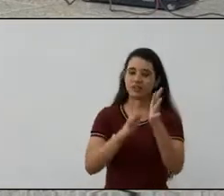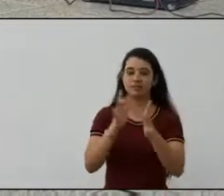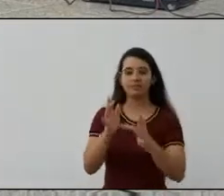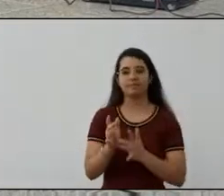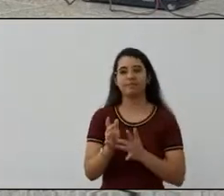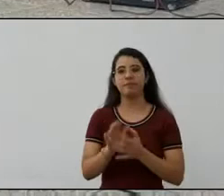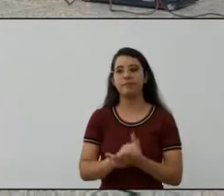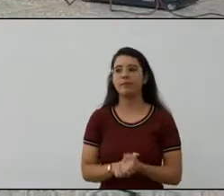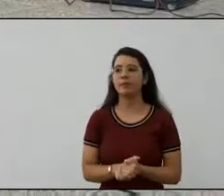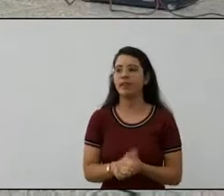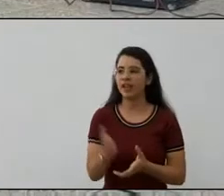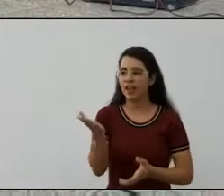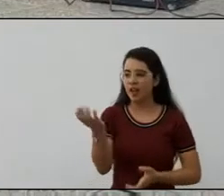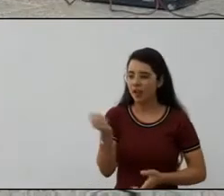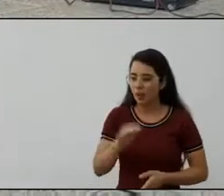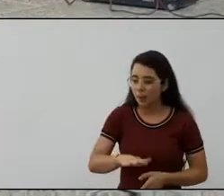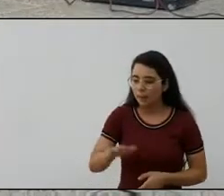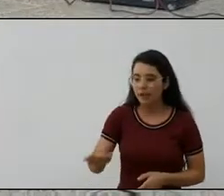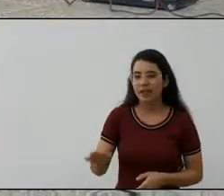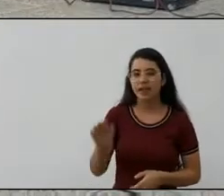Tiaguinho, chega aqui, meu filho.